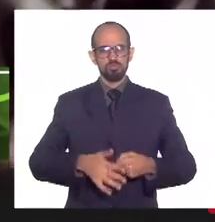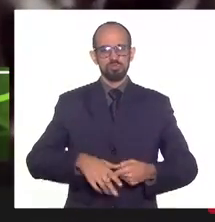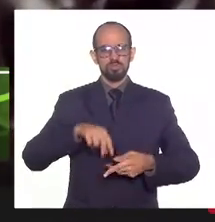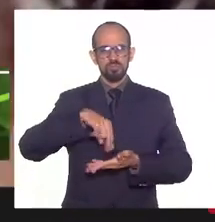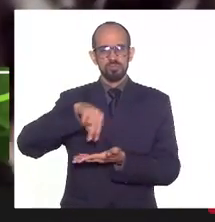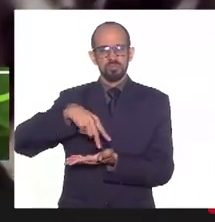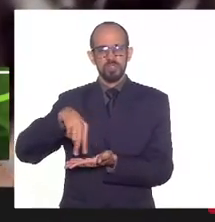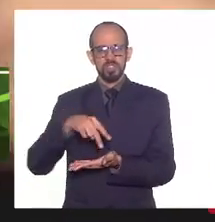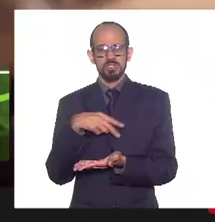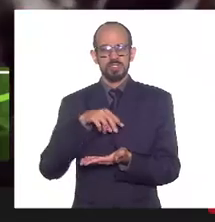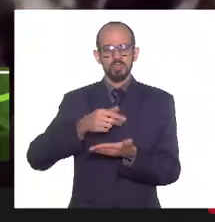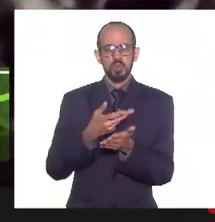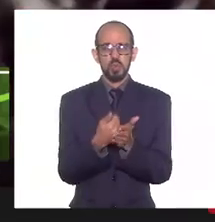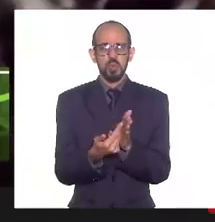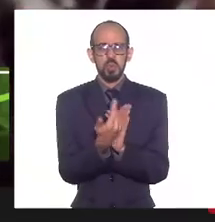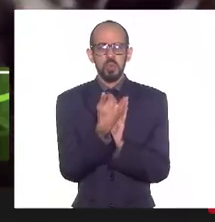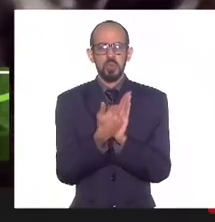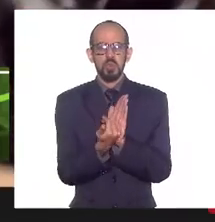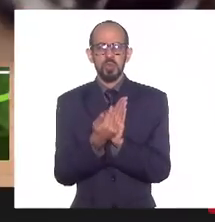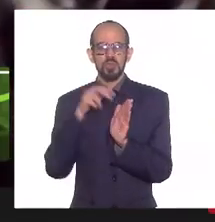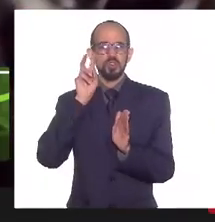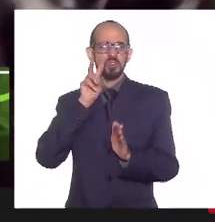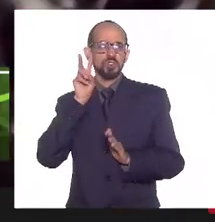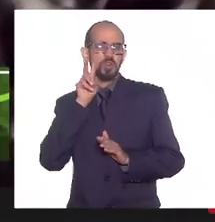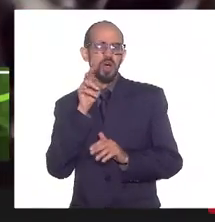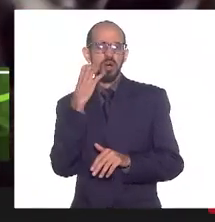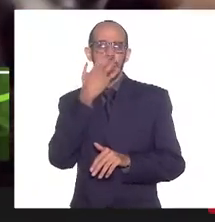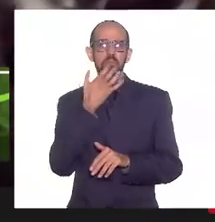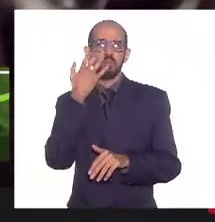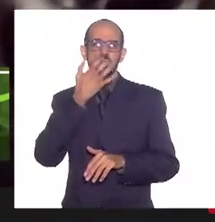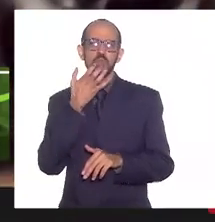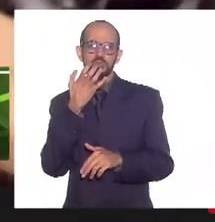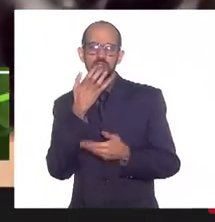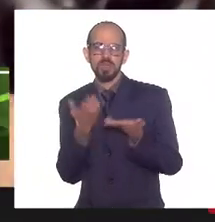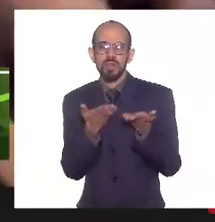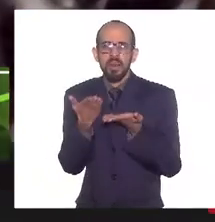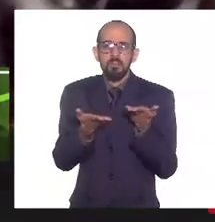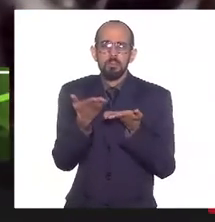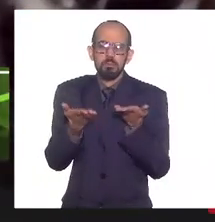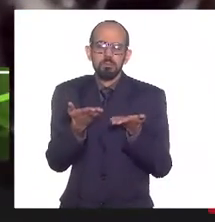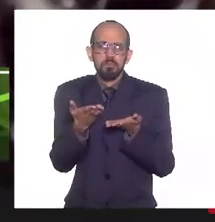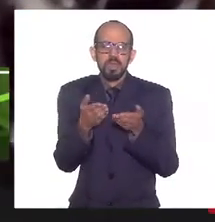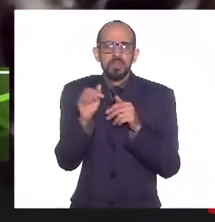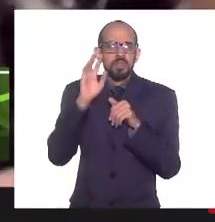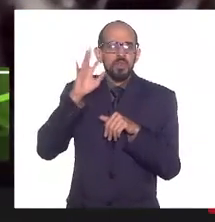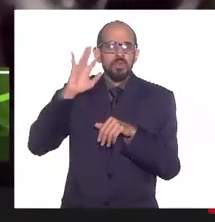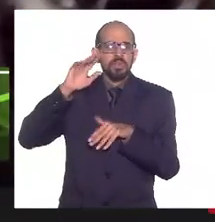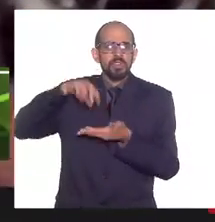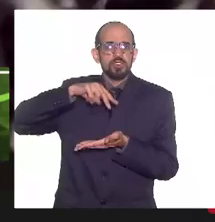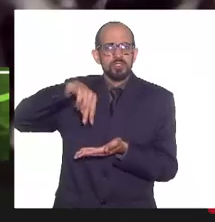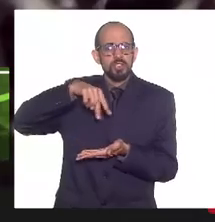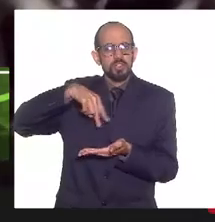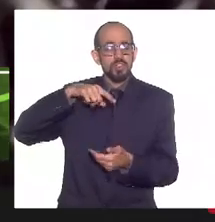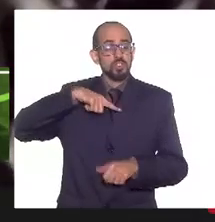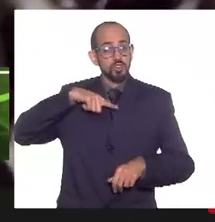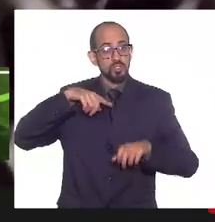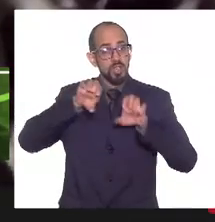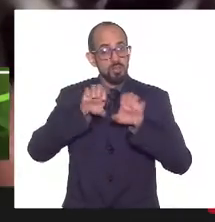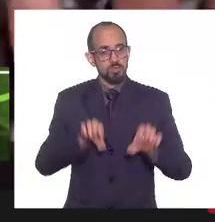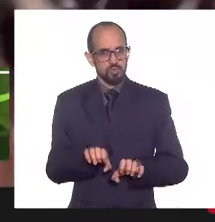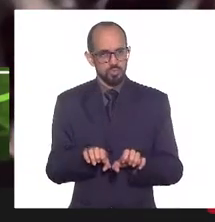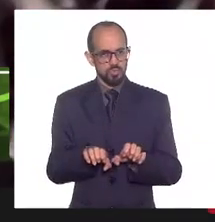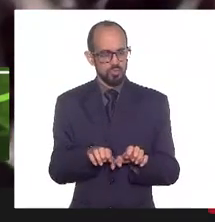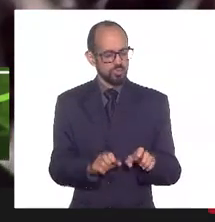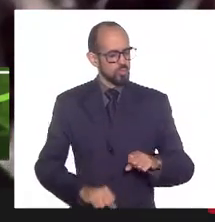escultura gravura história da arte música musicoterapia teoria de dança e por aí vai então a gente tem uma infraestrutura instalada